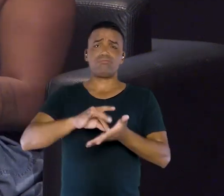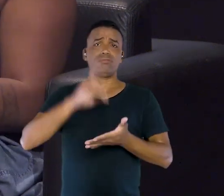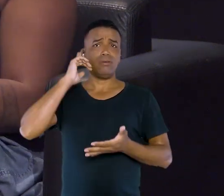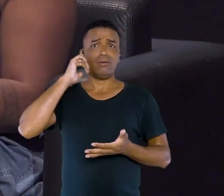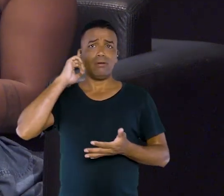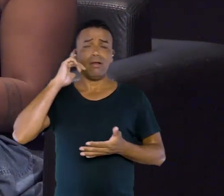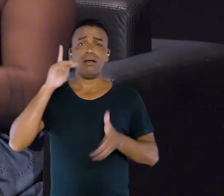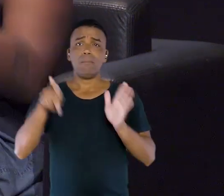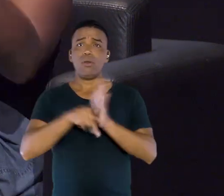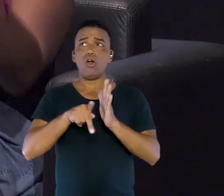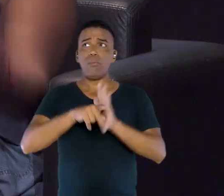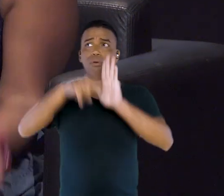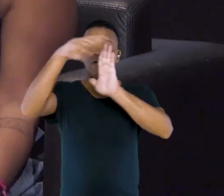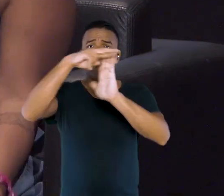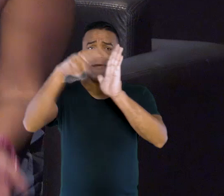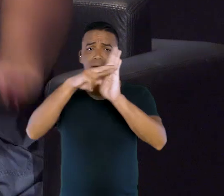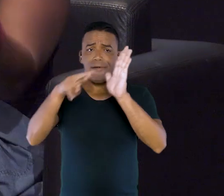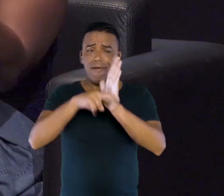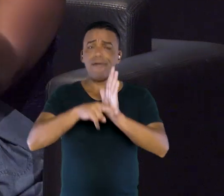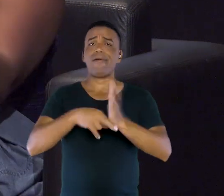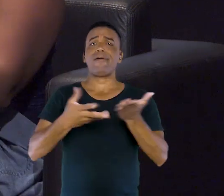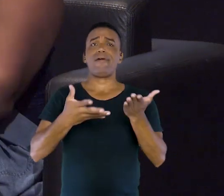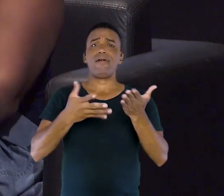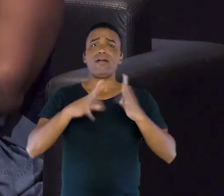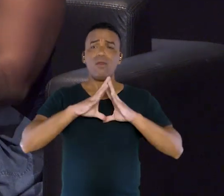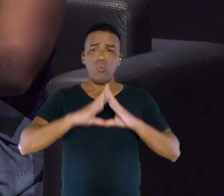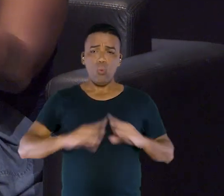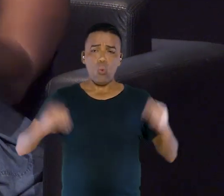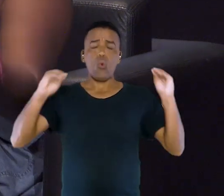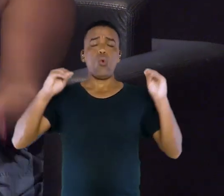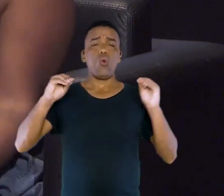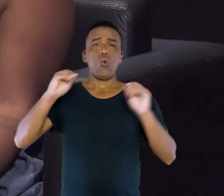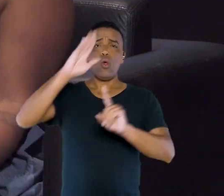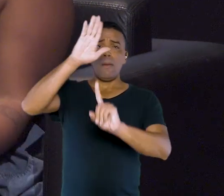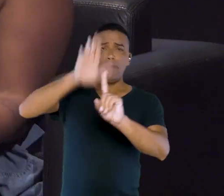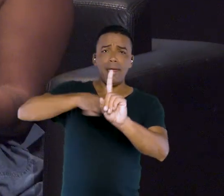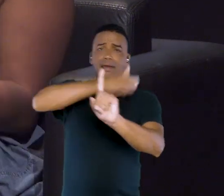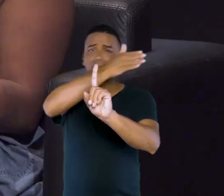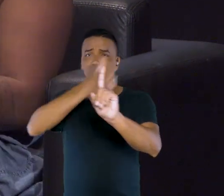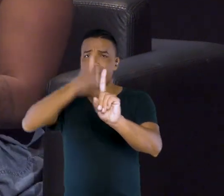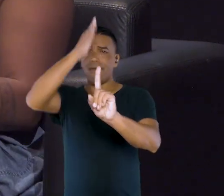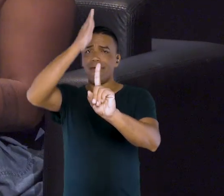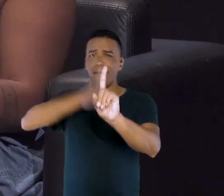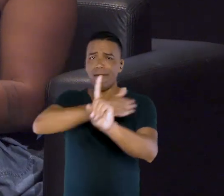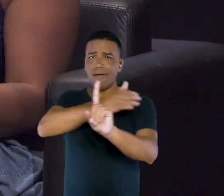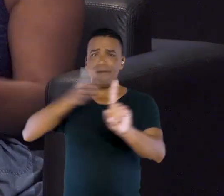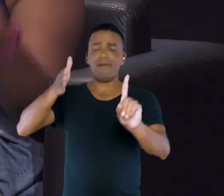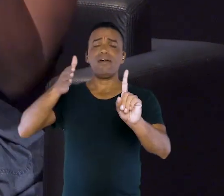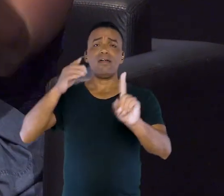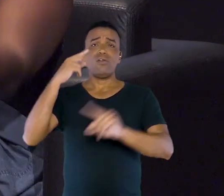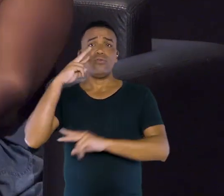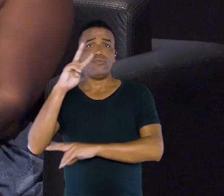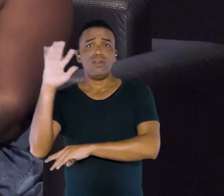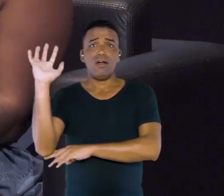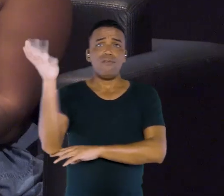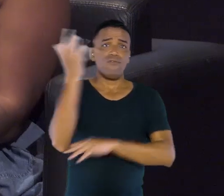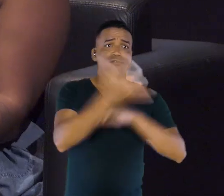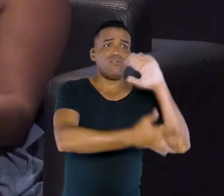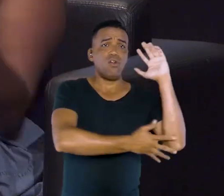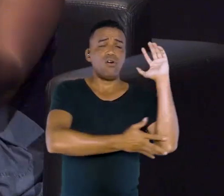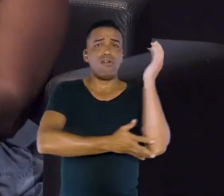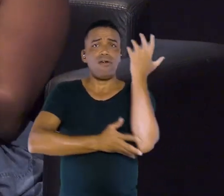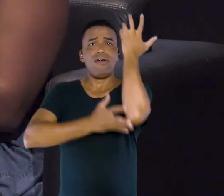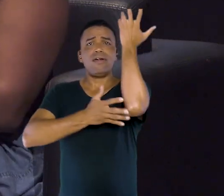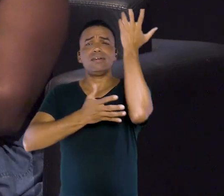constantemente, baseado nas regras, nas curas, nos benzimentos, e via a floresta